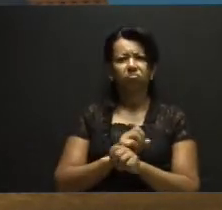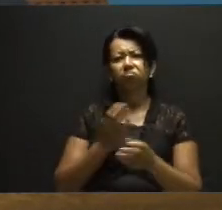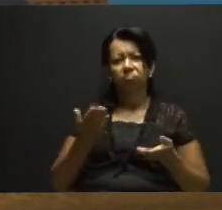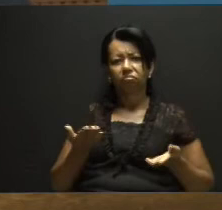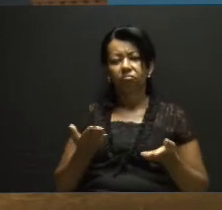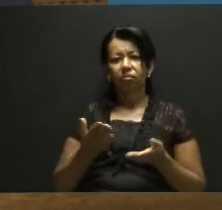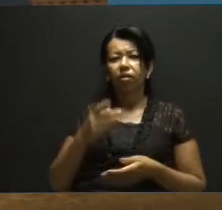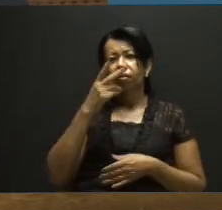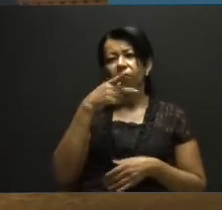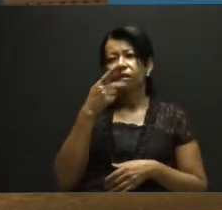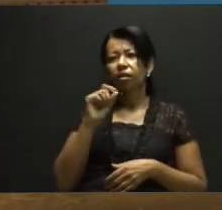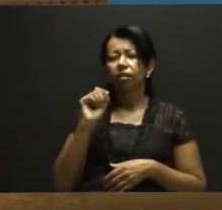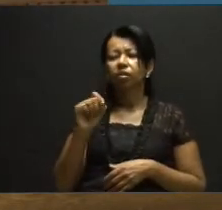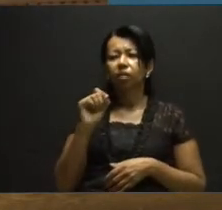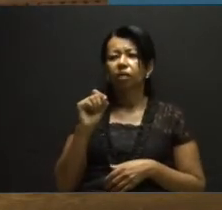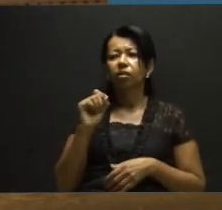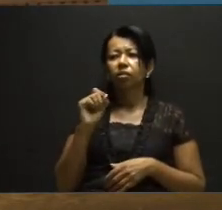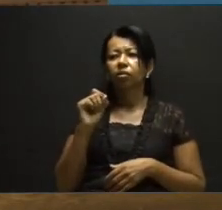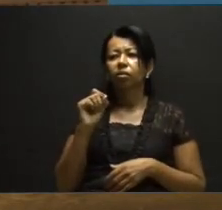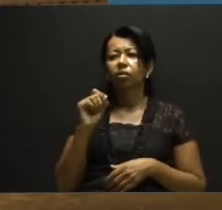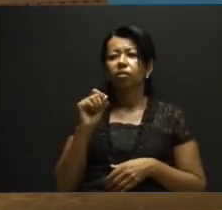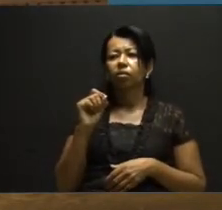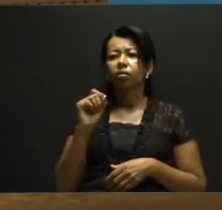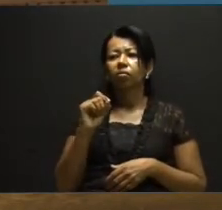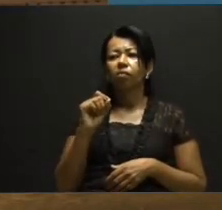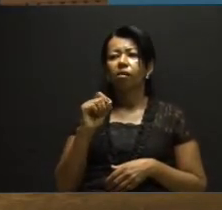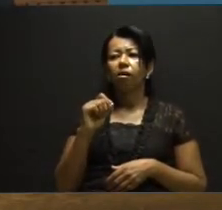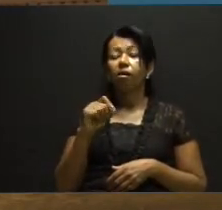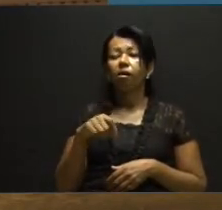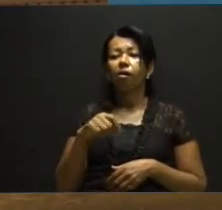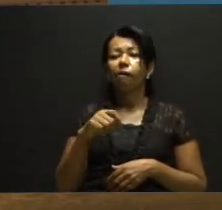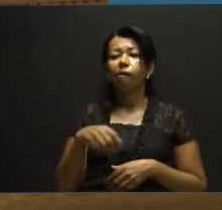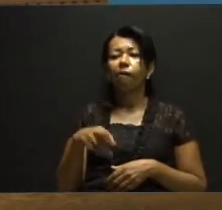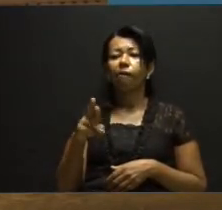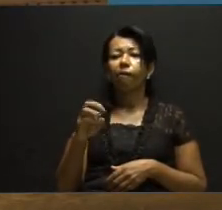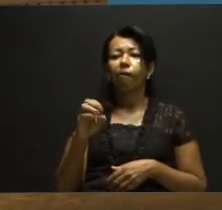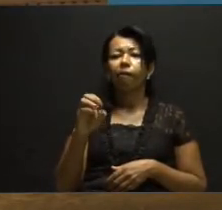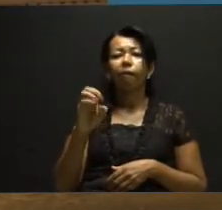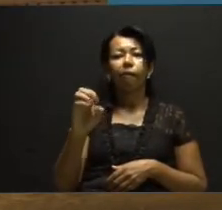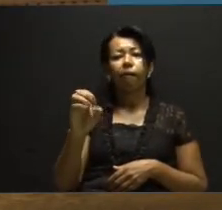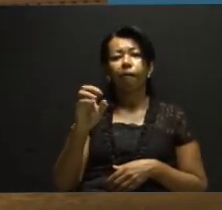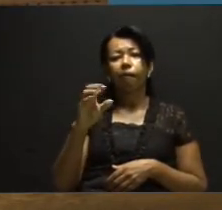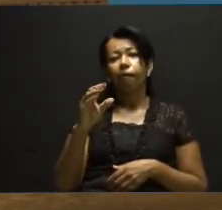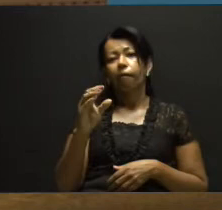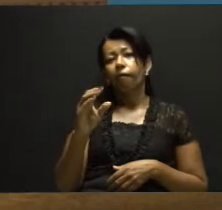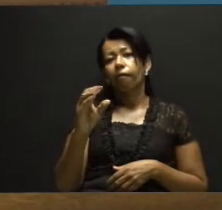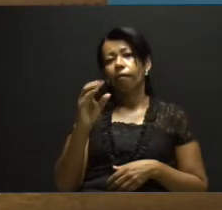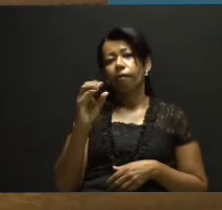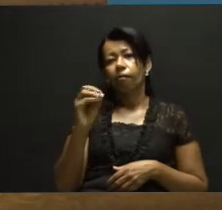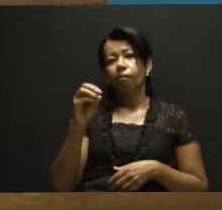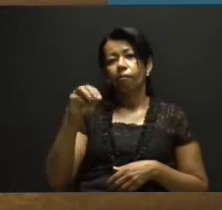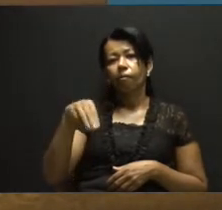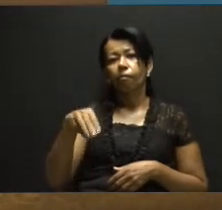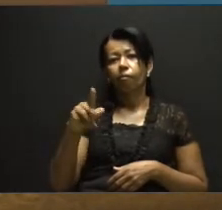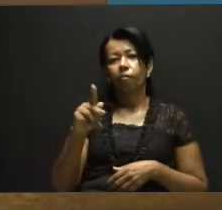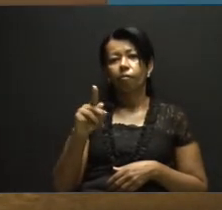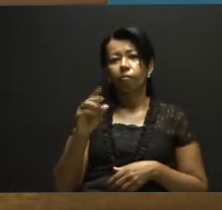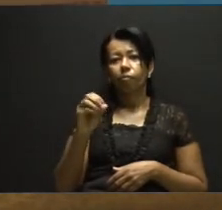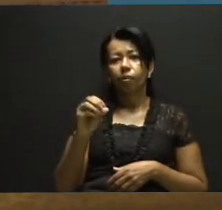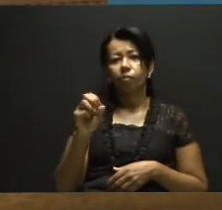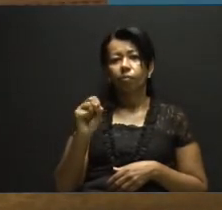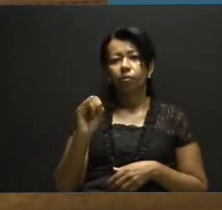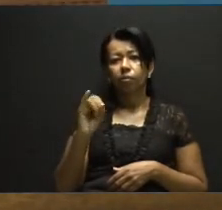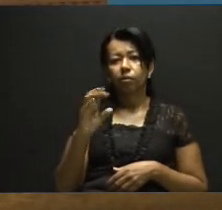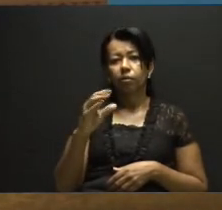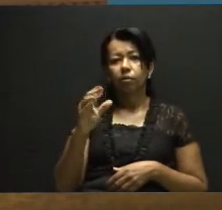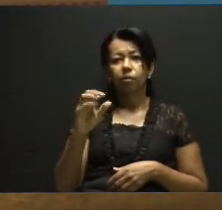só sobre a questão sobre a questão da do da reposição da recomposição é coisa para ser estudada e eu sou a